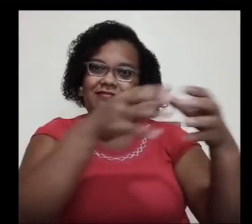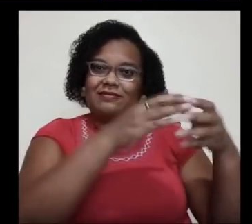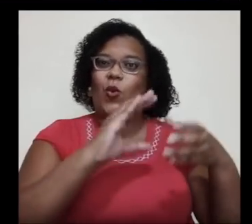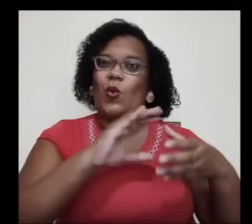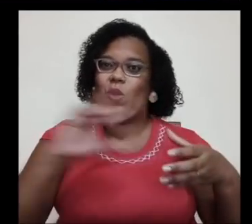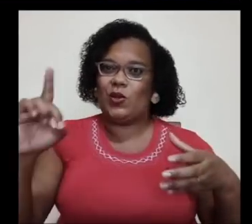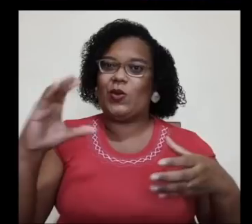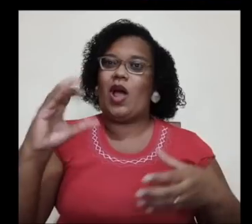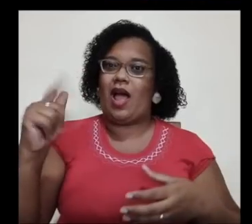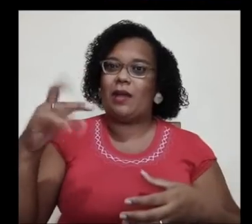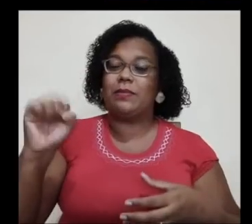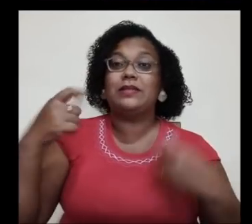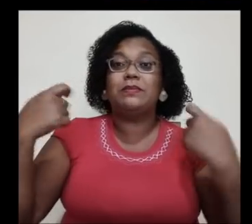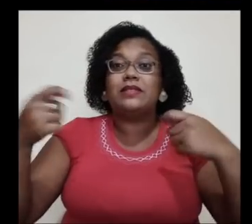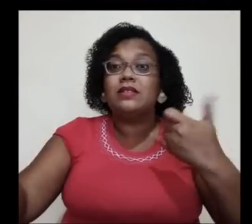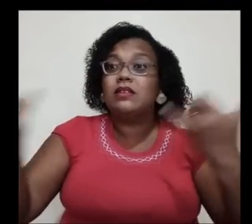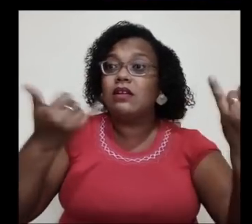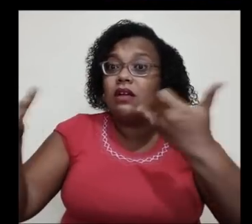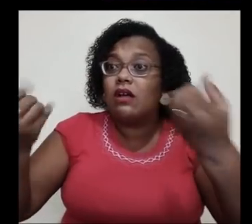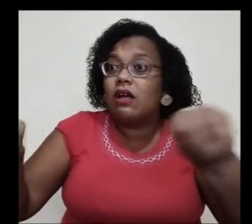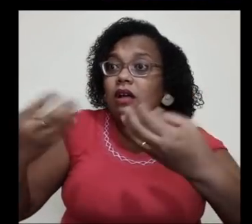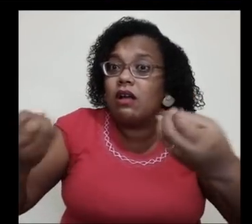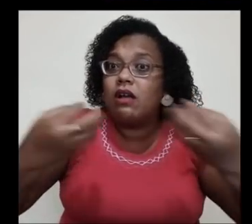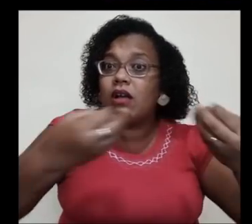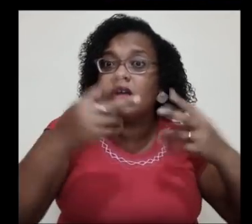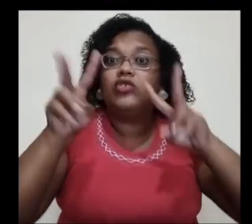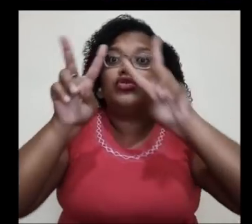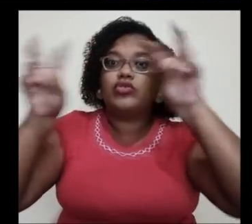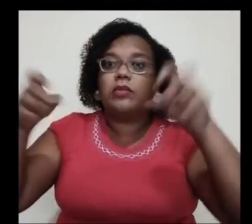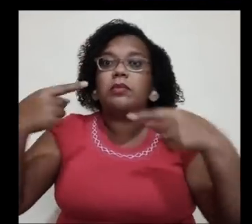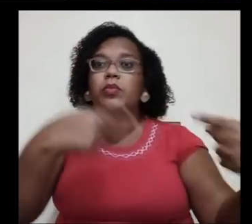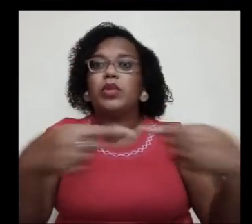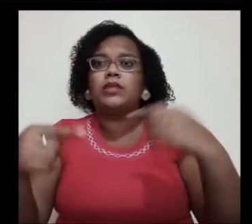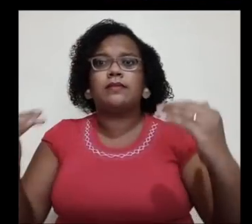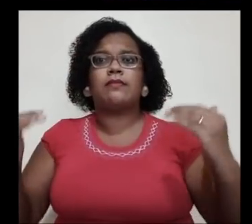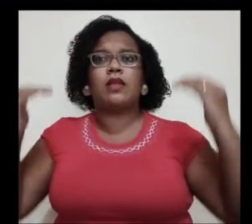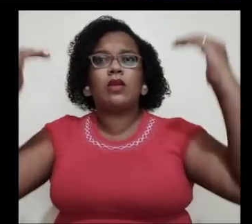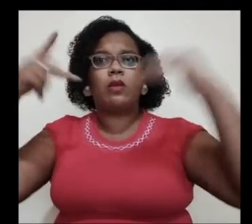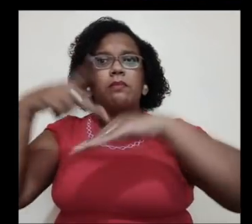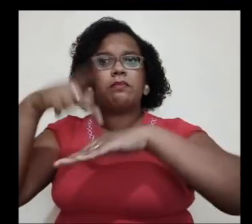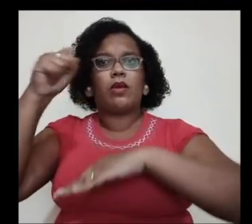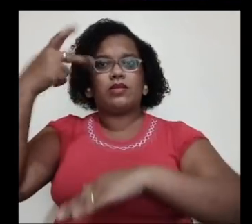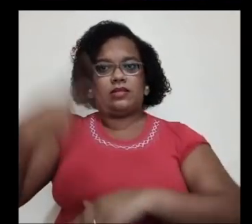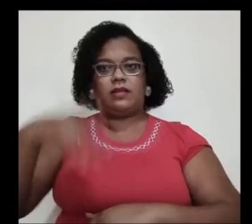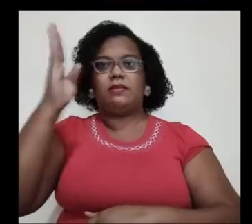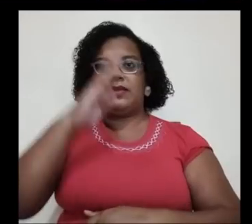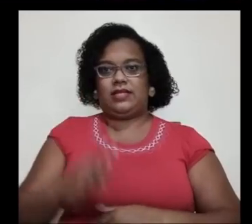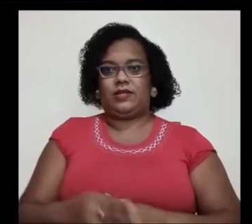da CAPES, que eles sejam mais ouvidos na definição dessas políticas maiores para a pós-graduação brasileira.